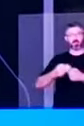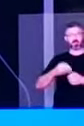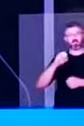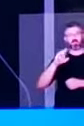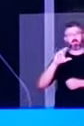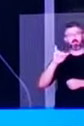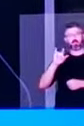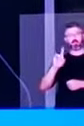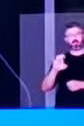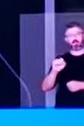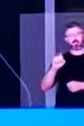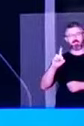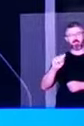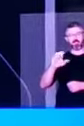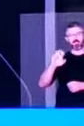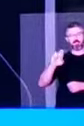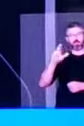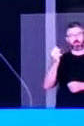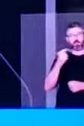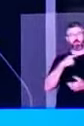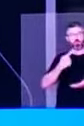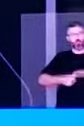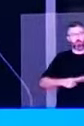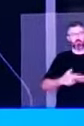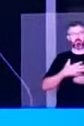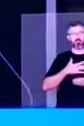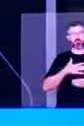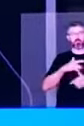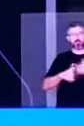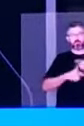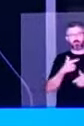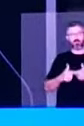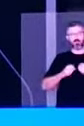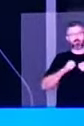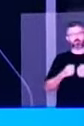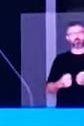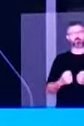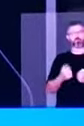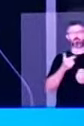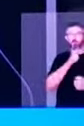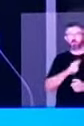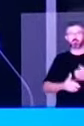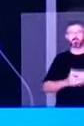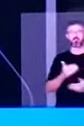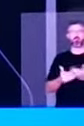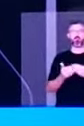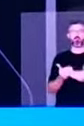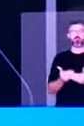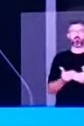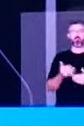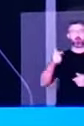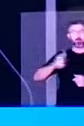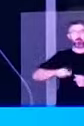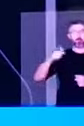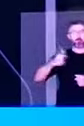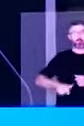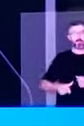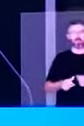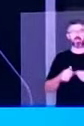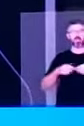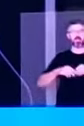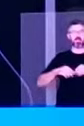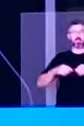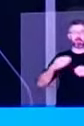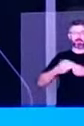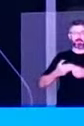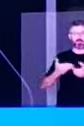Cunha e reafirmo o meu compromisso de estar trabalhando muito para estar desenvolvendo cada vez mais a nossa